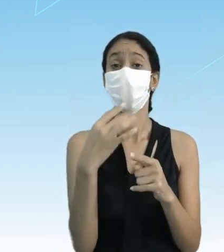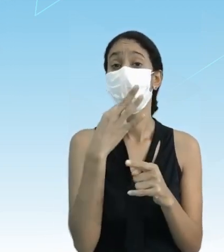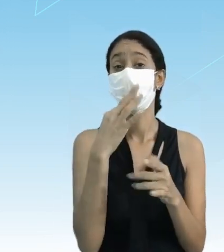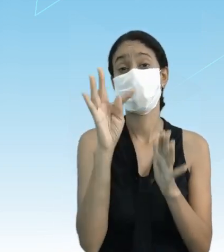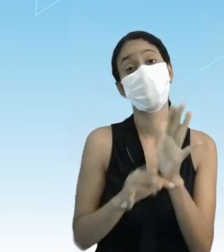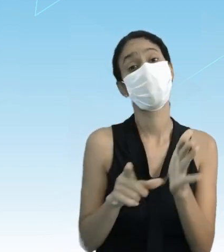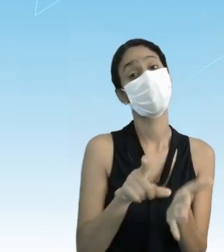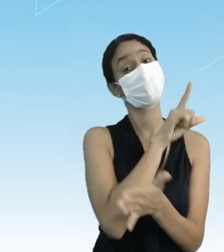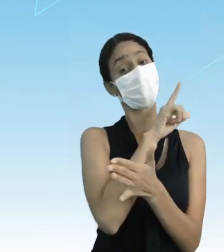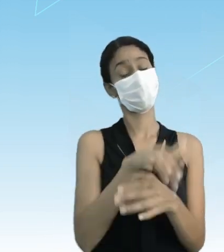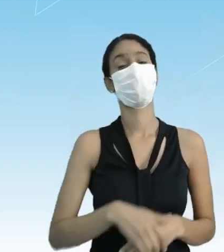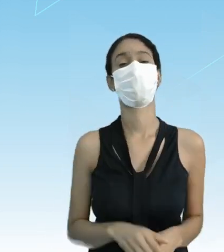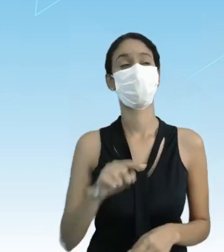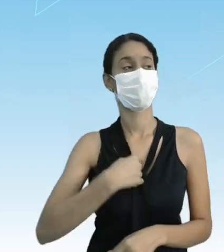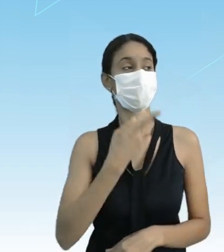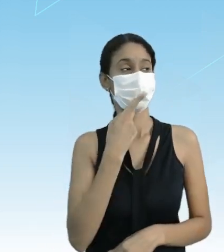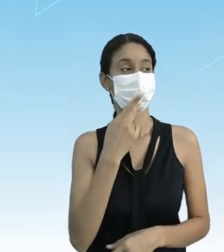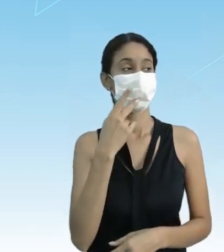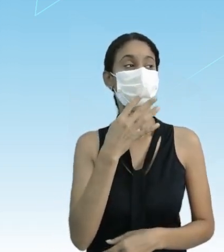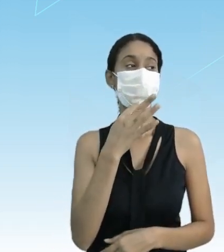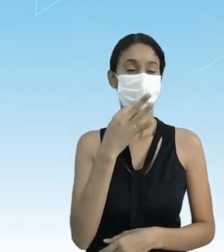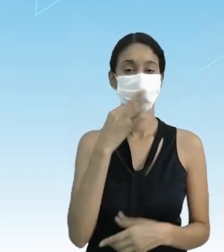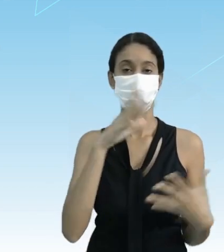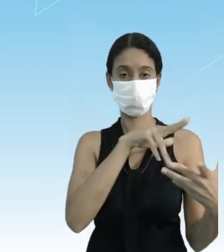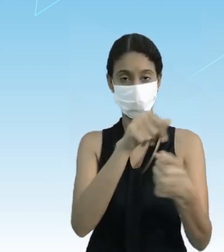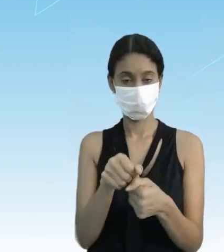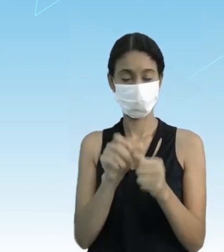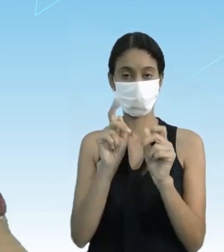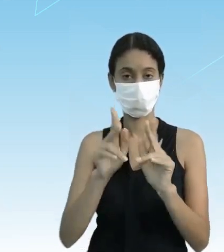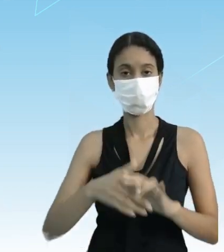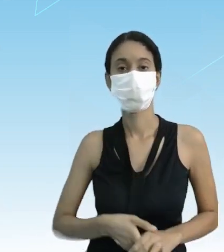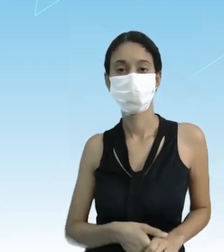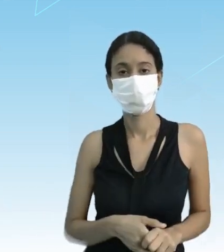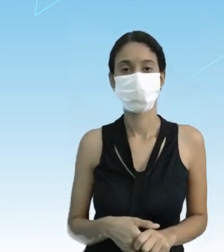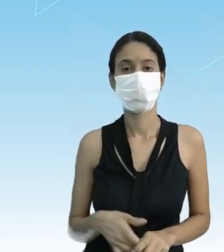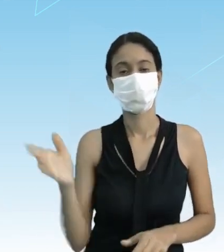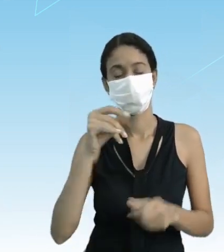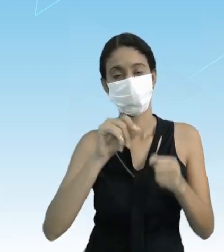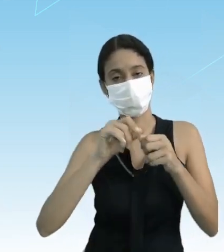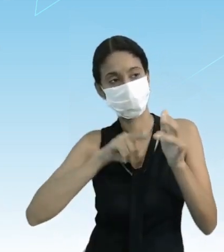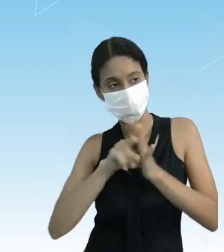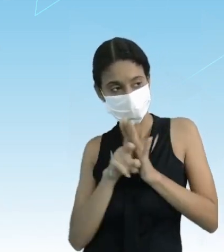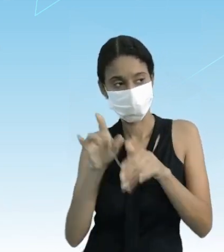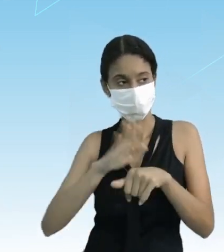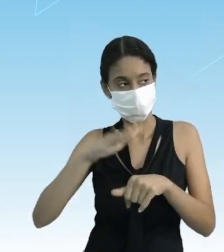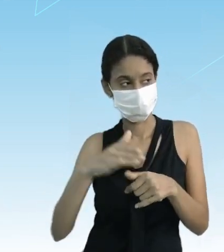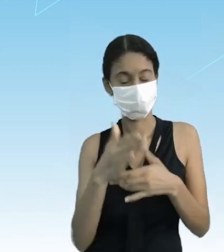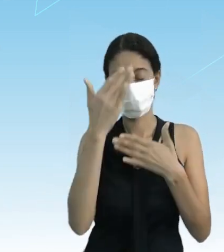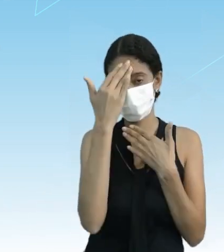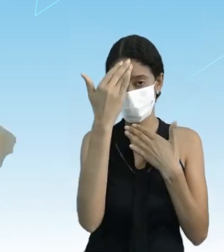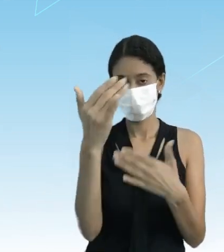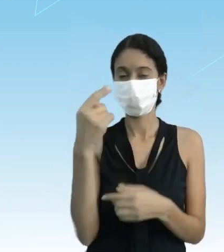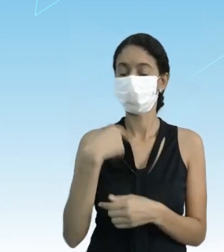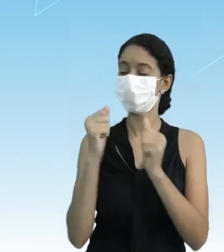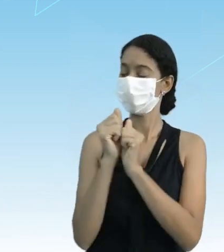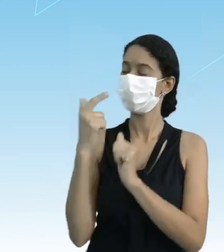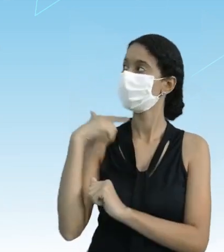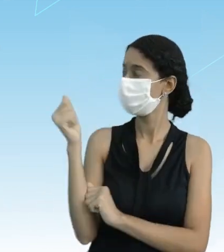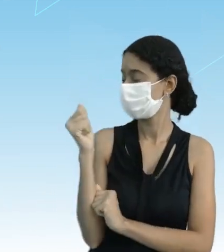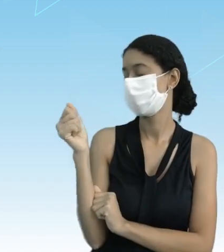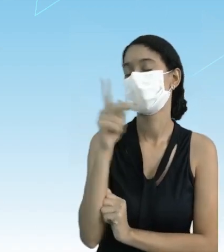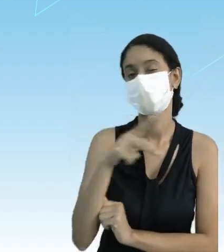sabiá. As aves que aqui gorjeiam, não gorjeiam como lá. É de Gonçalves Dias, é a Canção do Exílio. Esse é o